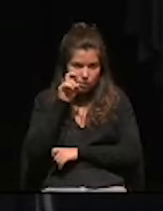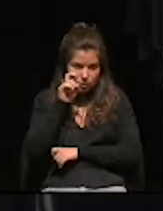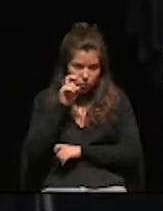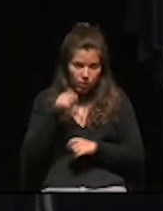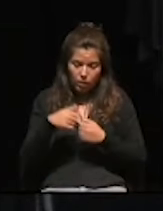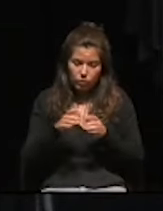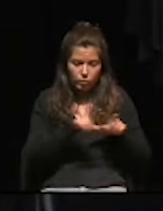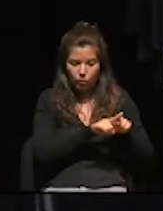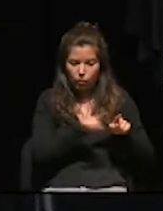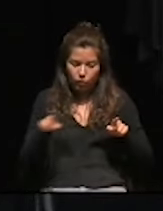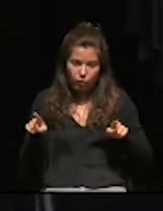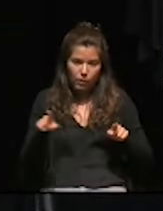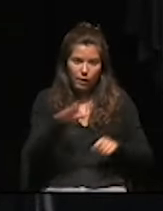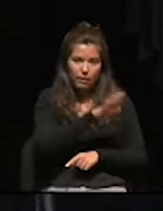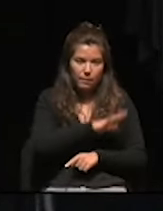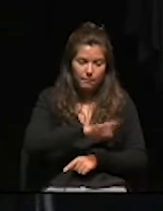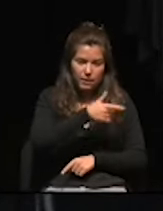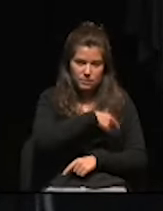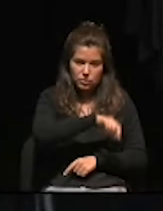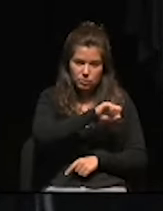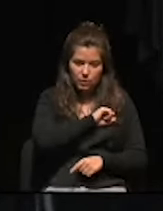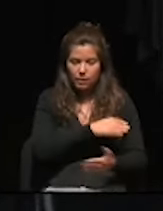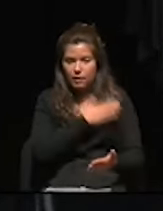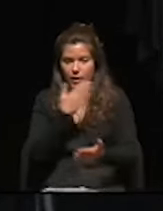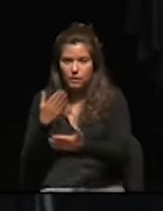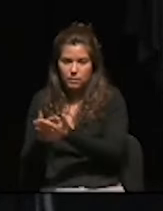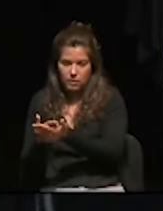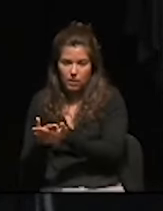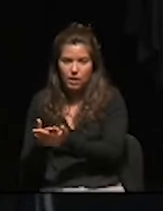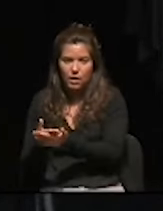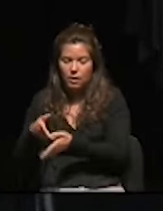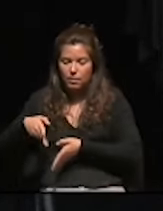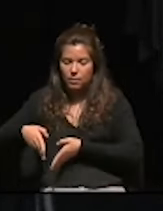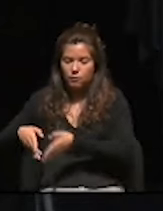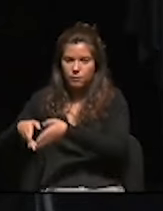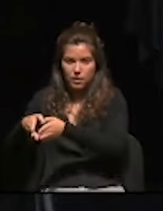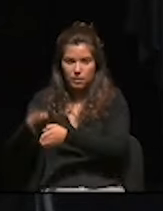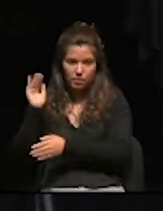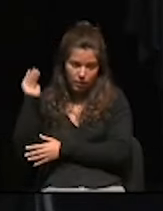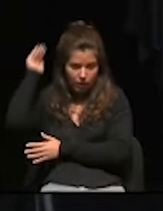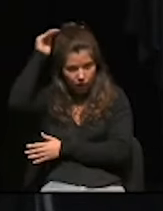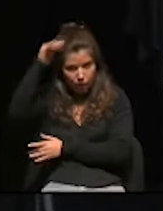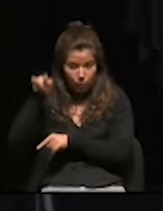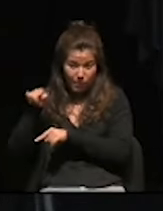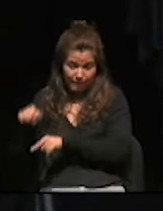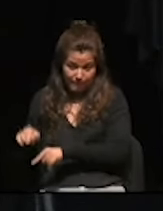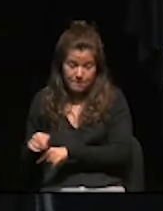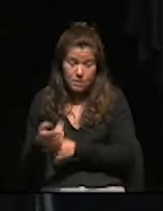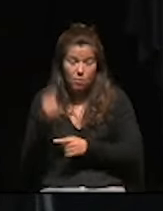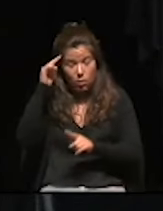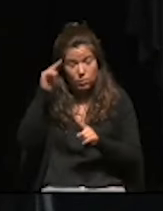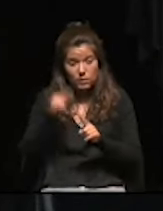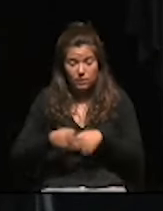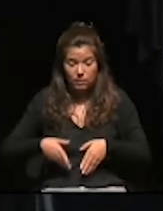extensão da Avenida da Praça de Espanha para ligar à rede ciclável do eixo central da Avenida da República? Para que a Avenida